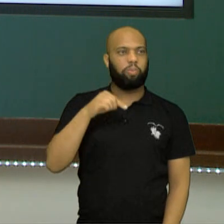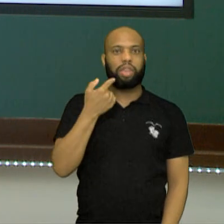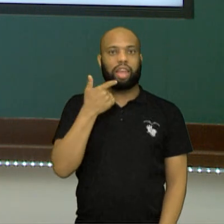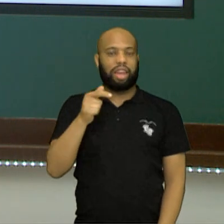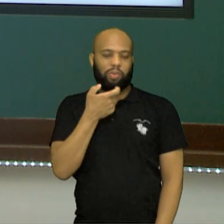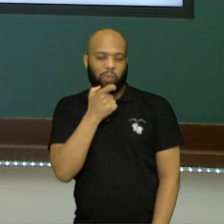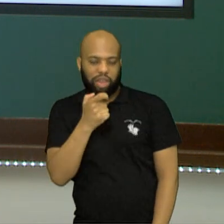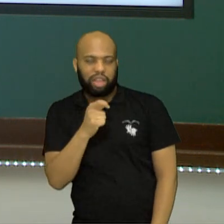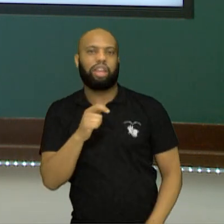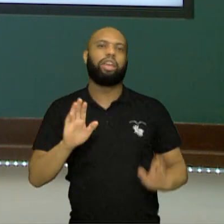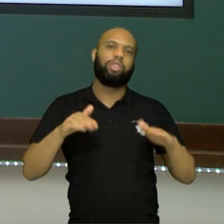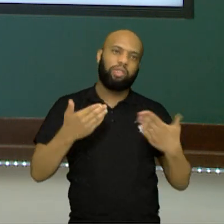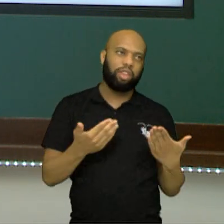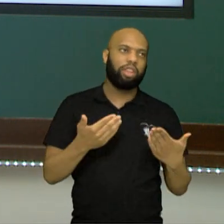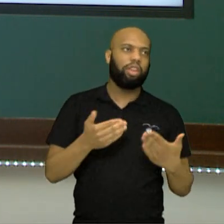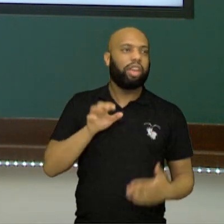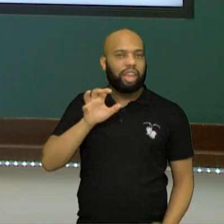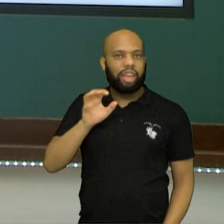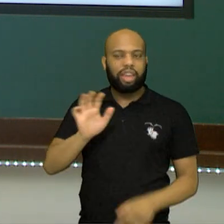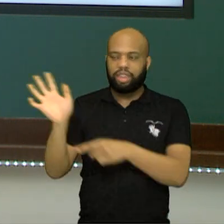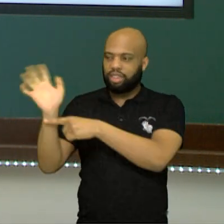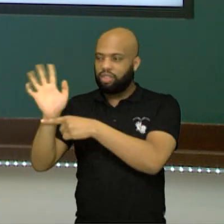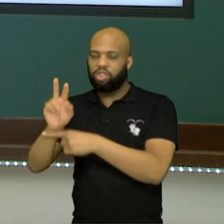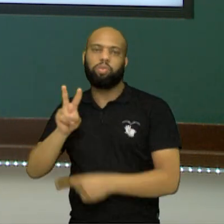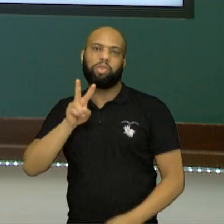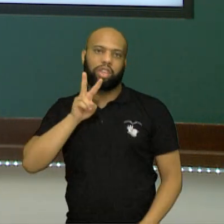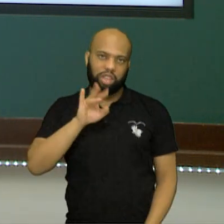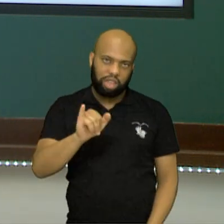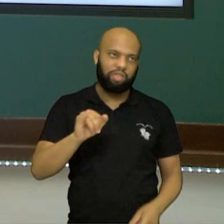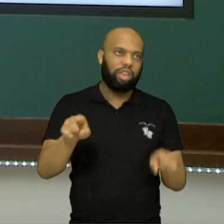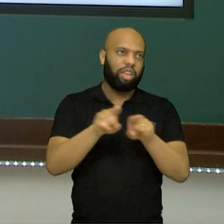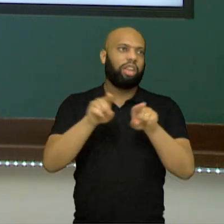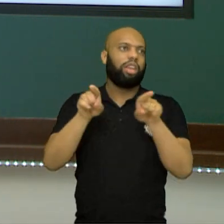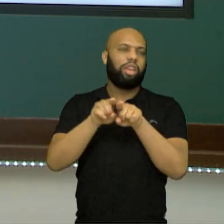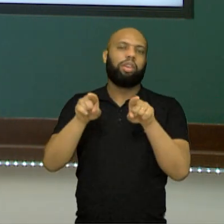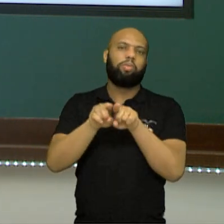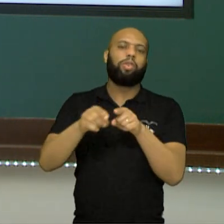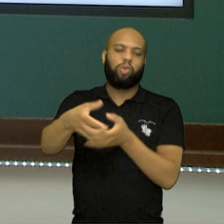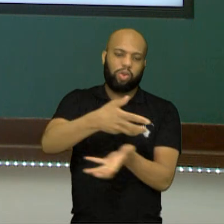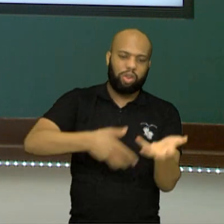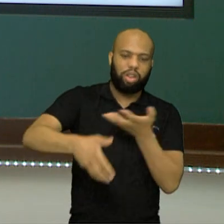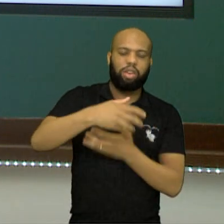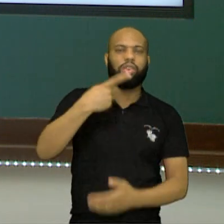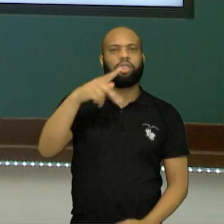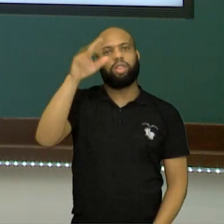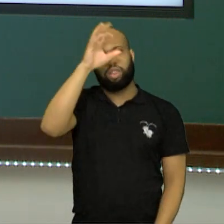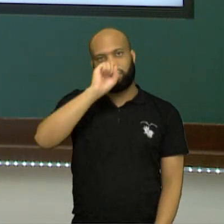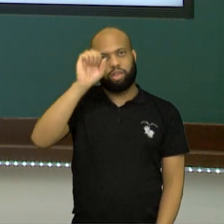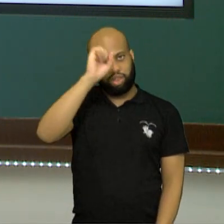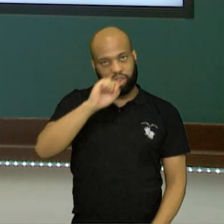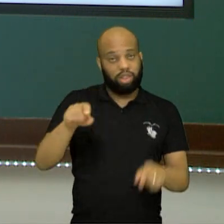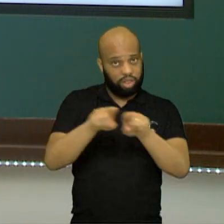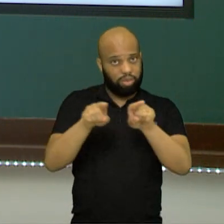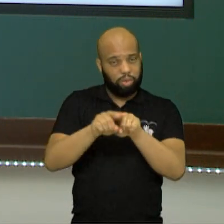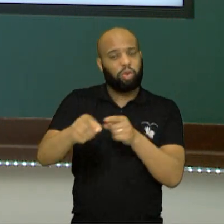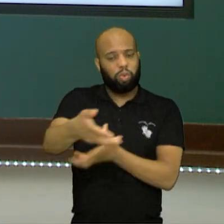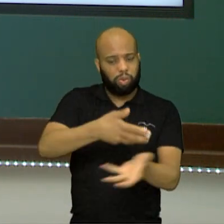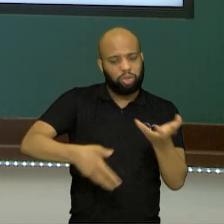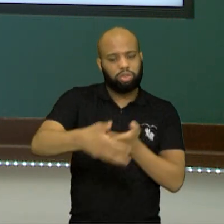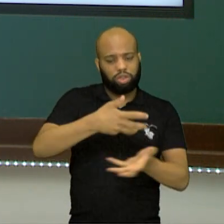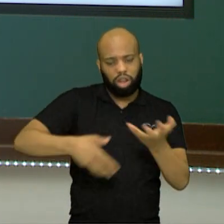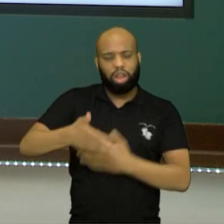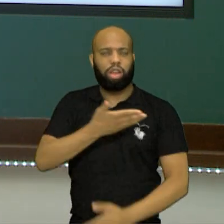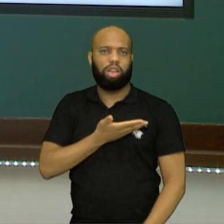original inglesa e é esses que você vai trazer para colaborar com o seu aprendizado e também para compartilhar com